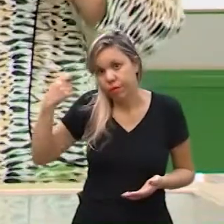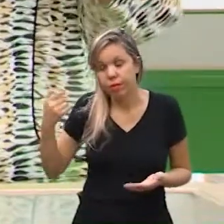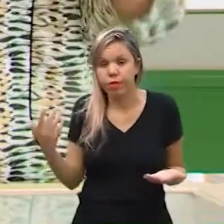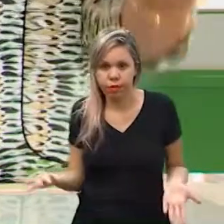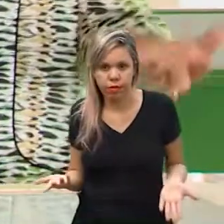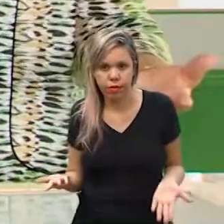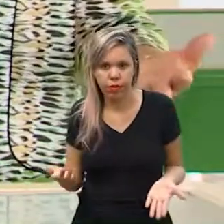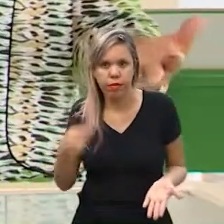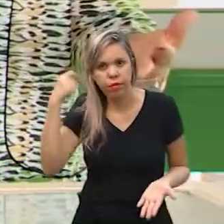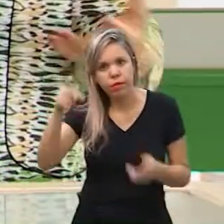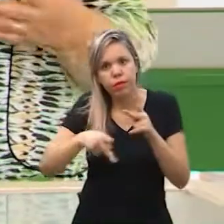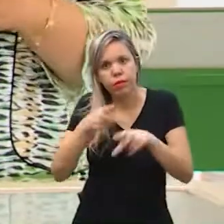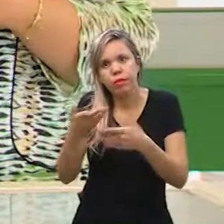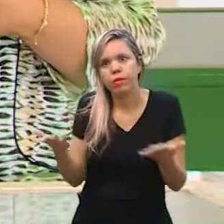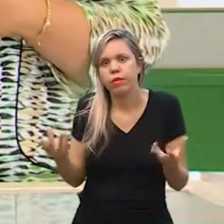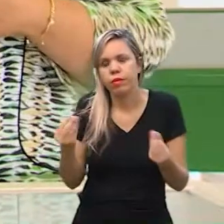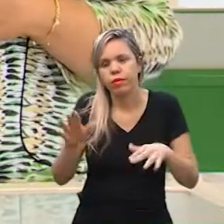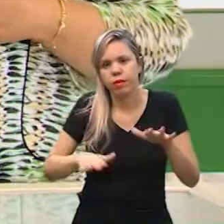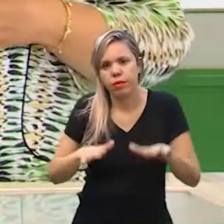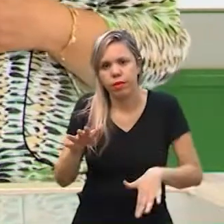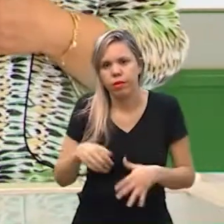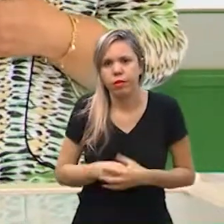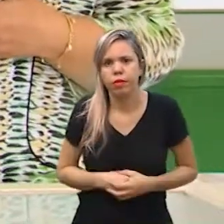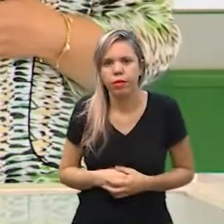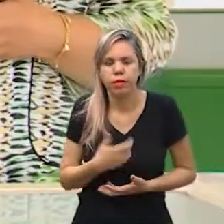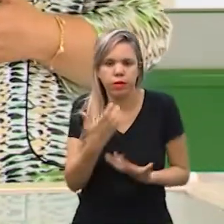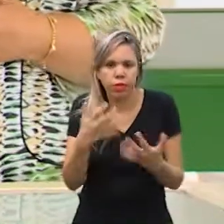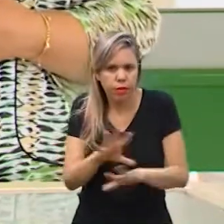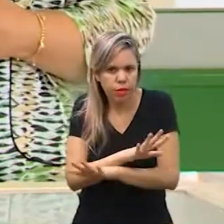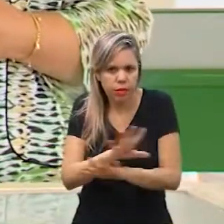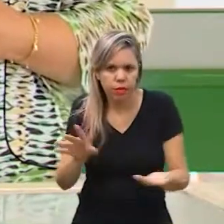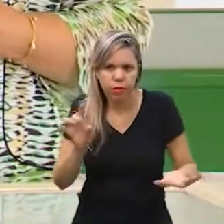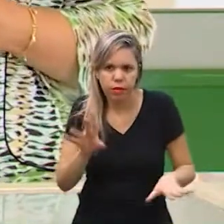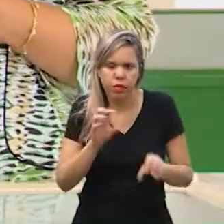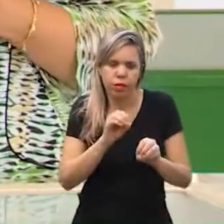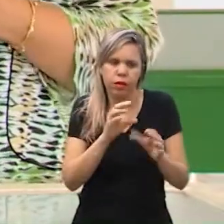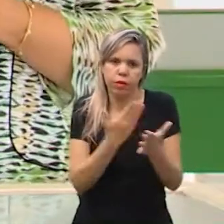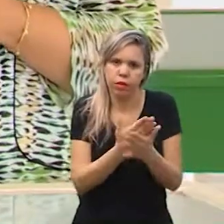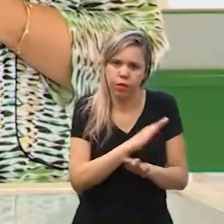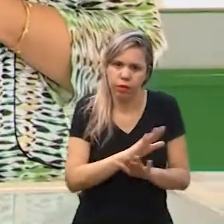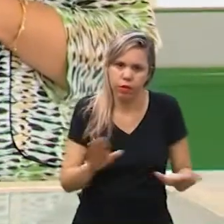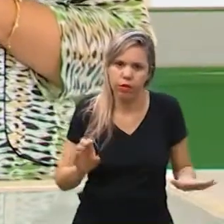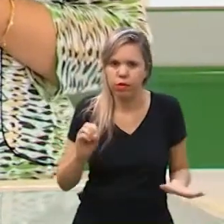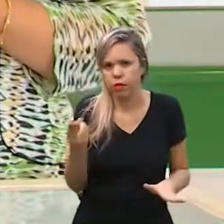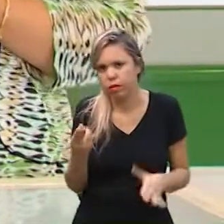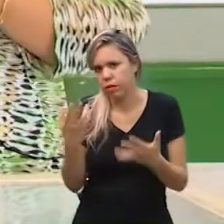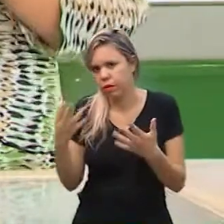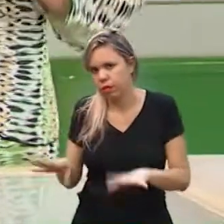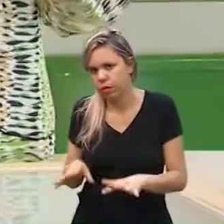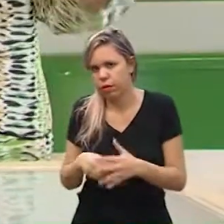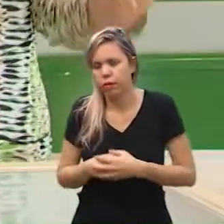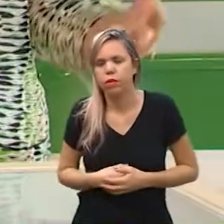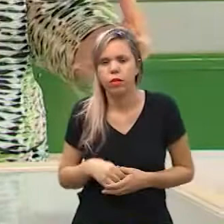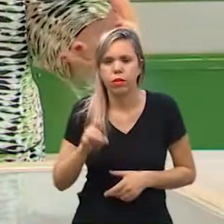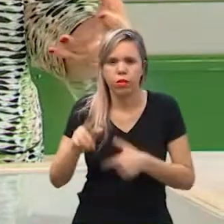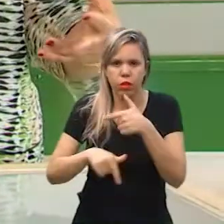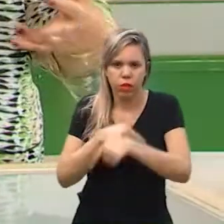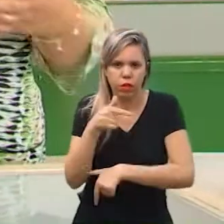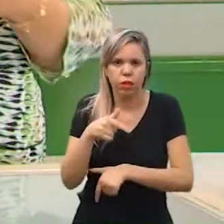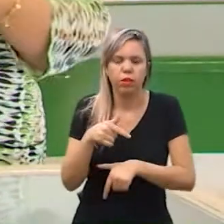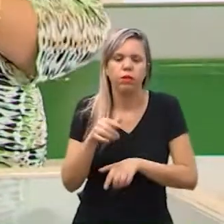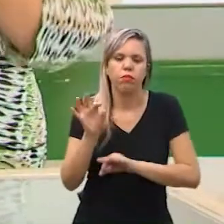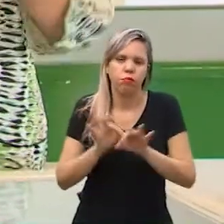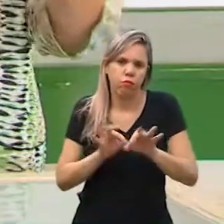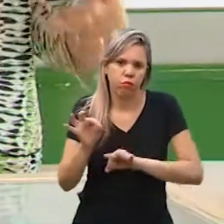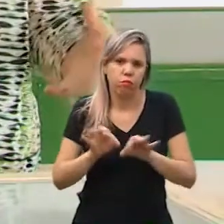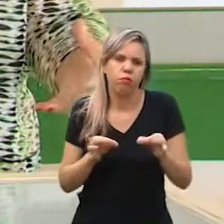Então, para os artistas que muitas vezes não querem só dar aula ou não querem só trabalhar em